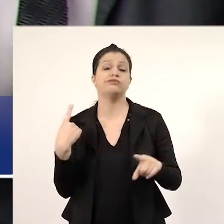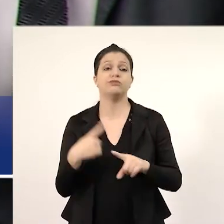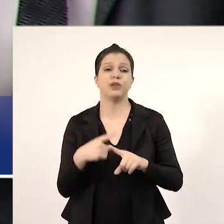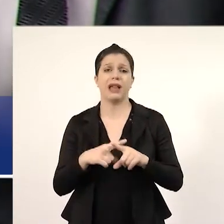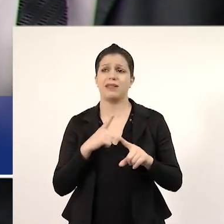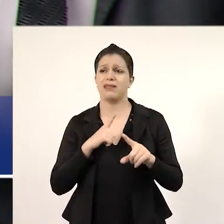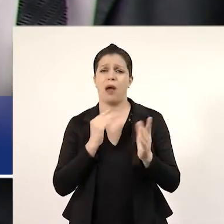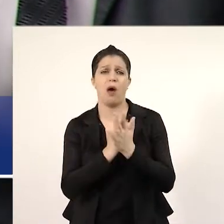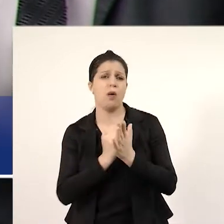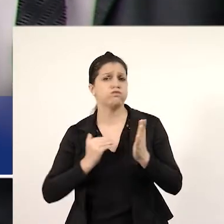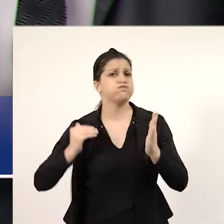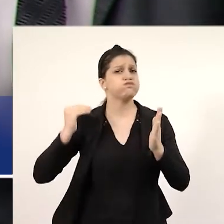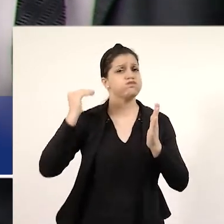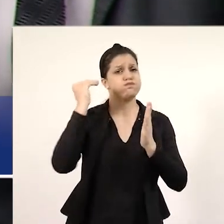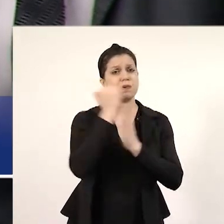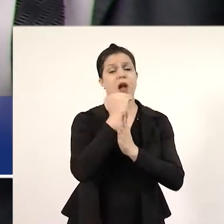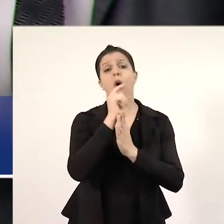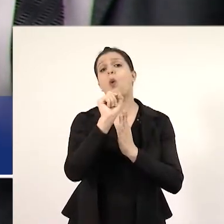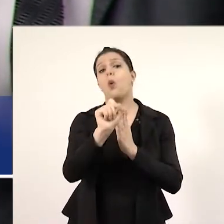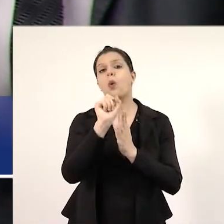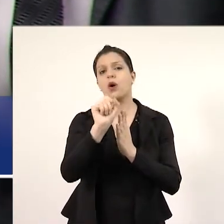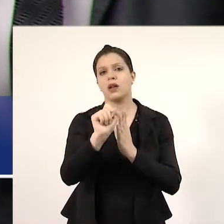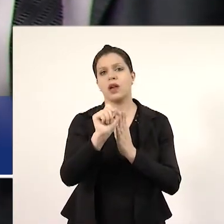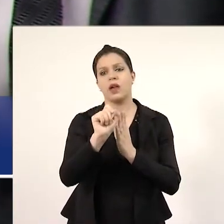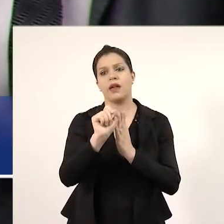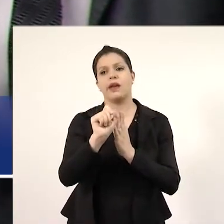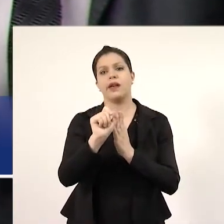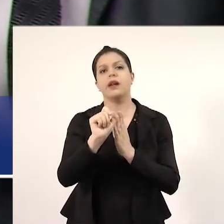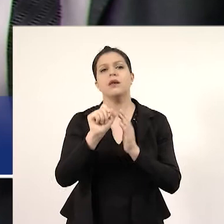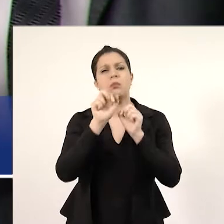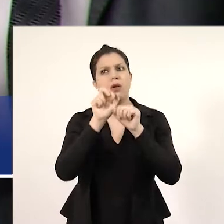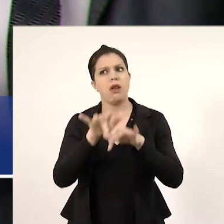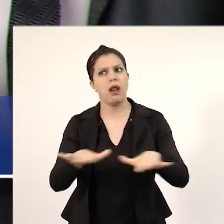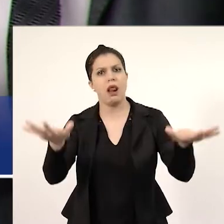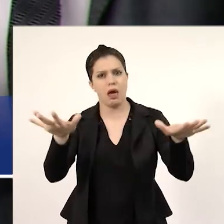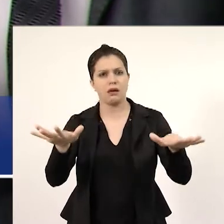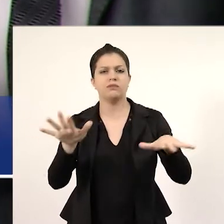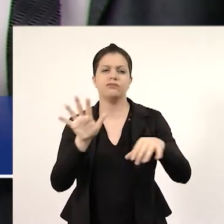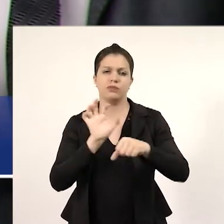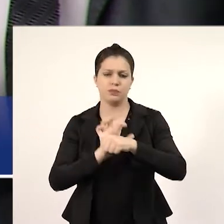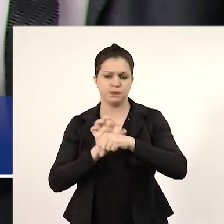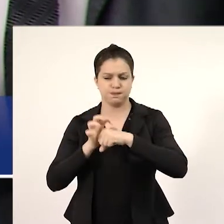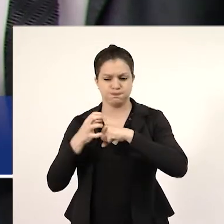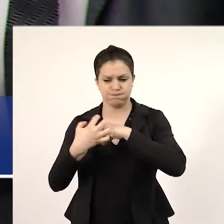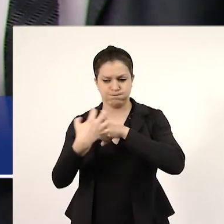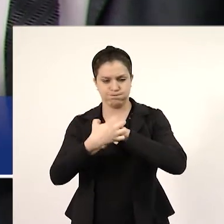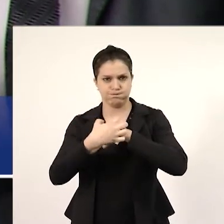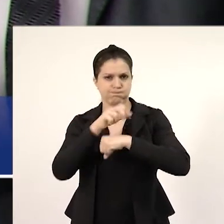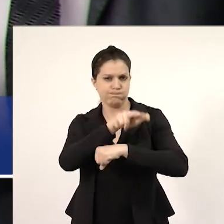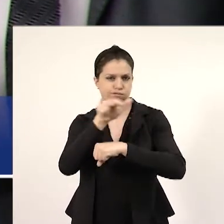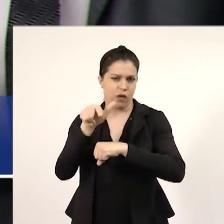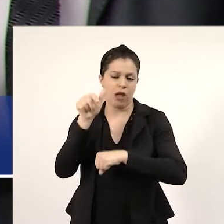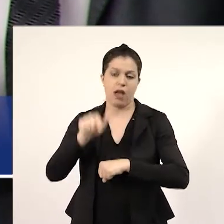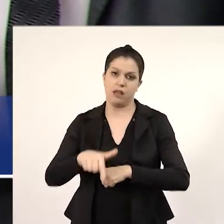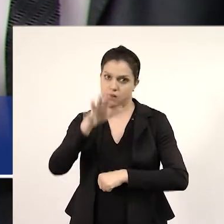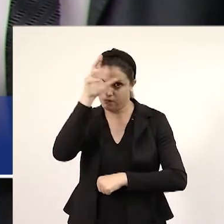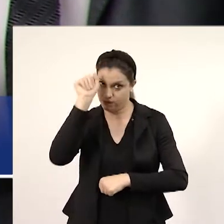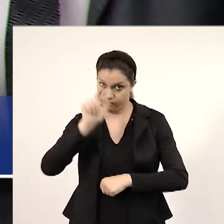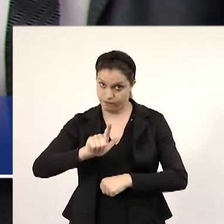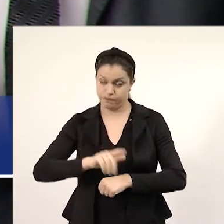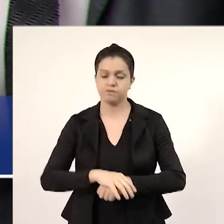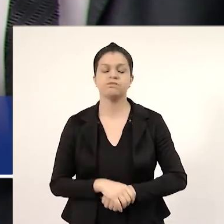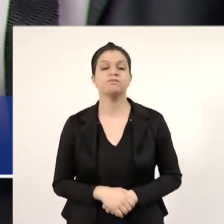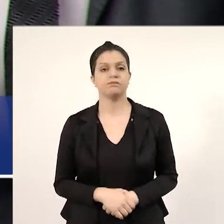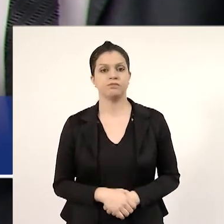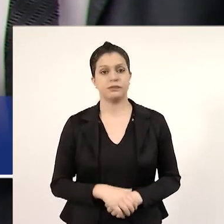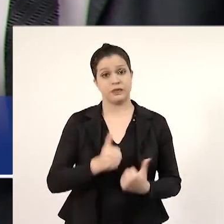em função do aumento muito grande de comunicados do coronavírus